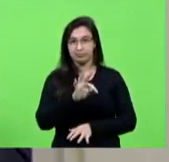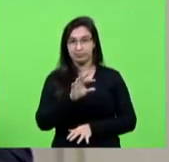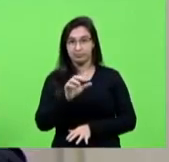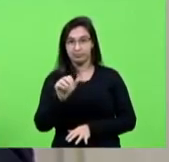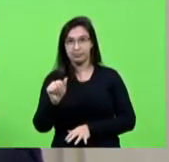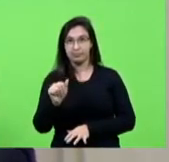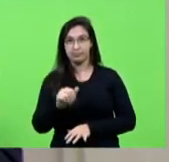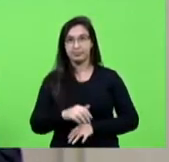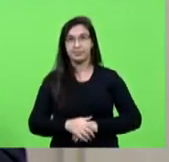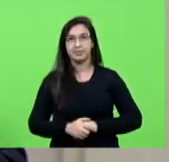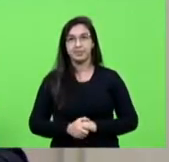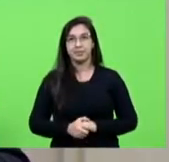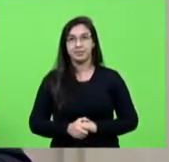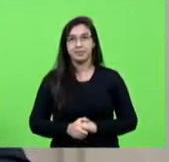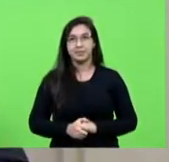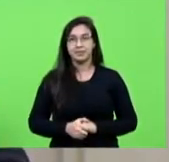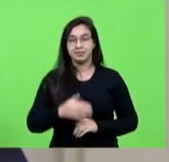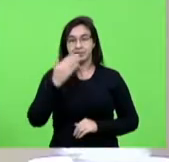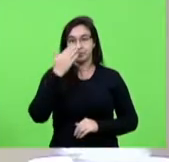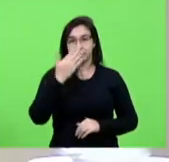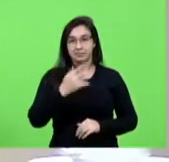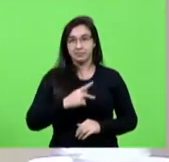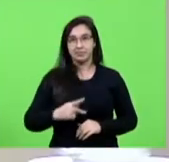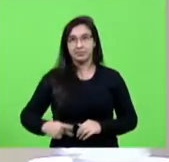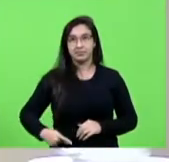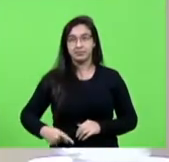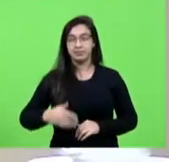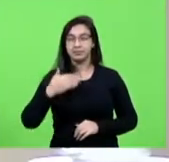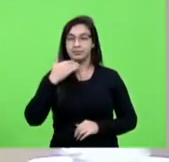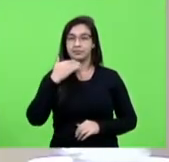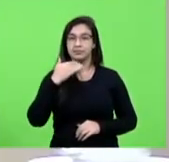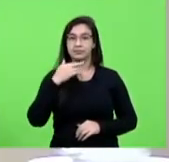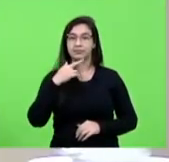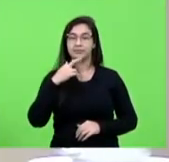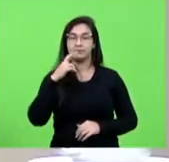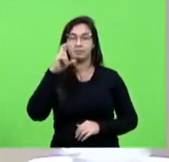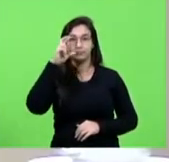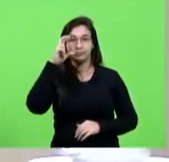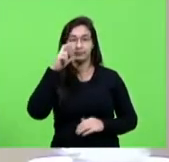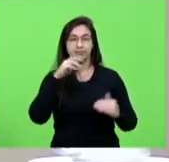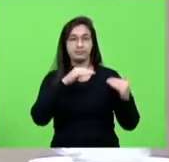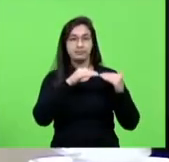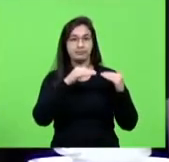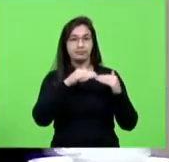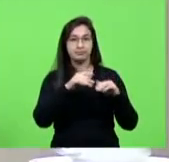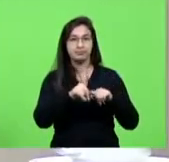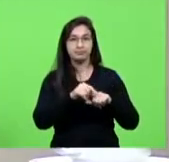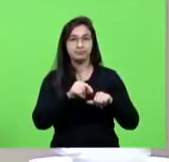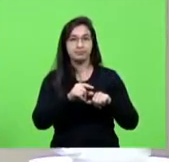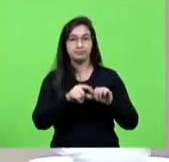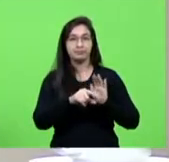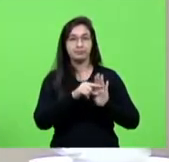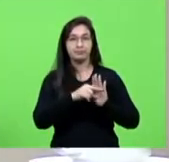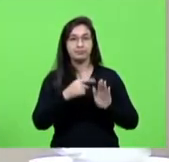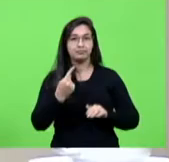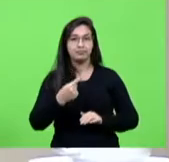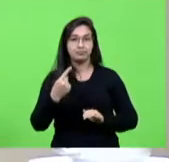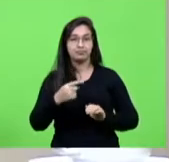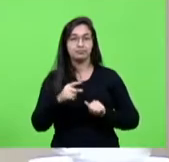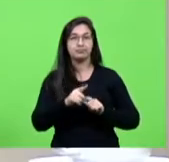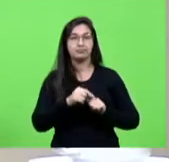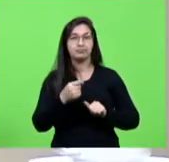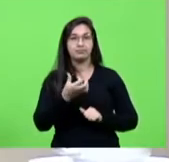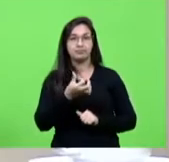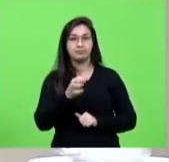a presente ata. Obrigado, senhor presidente. Obrigado, deputado Ricardo Alba. Em consonância com o parágrafo 1º do artigo número 106 do Regimento